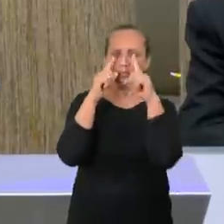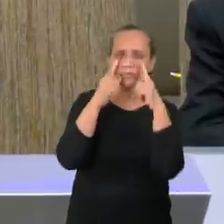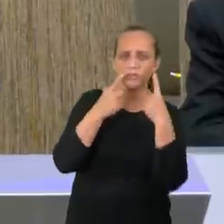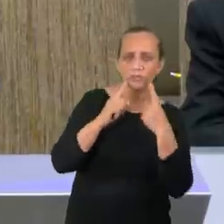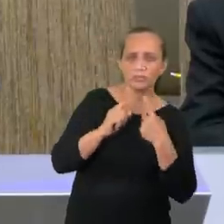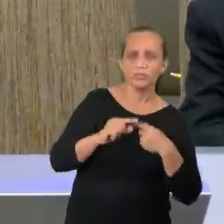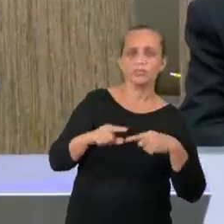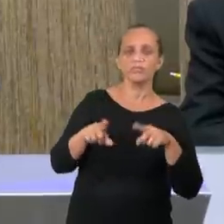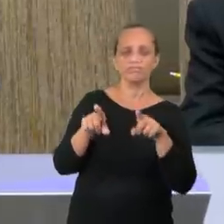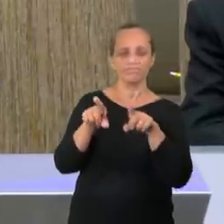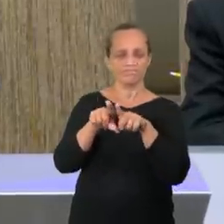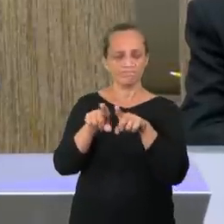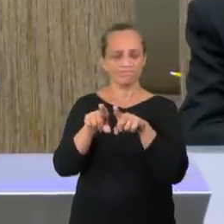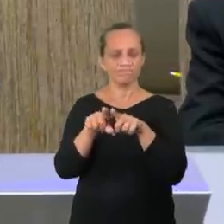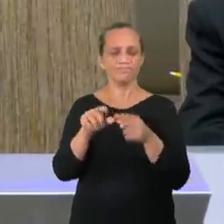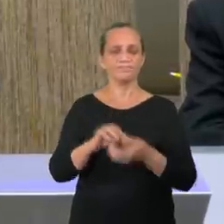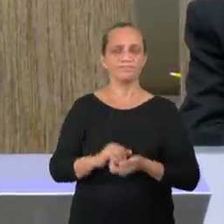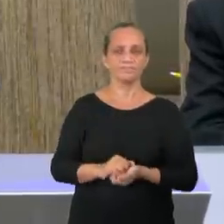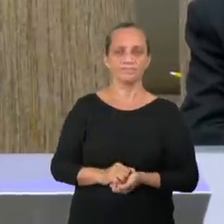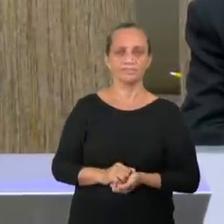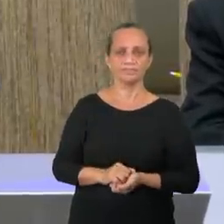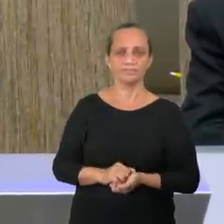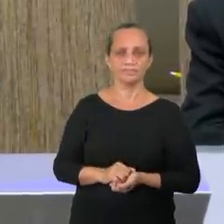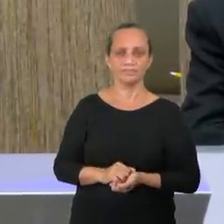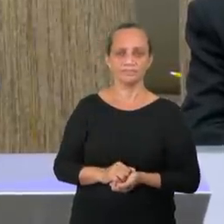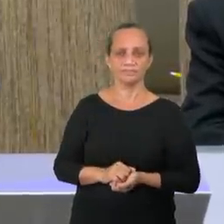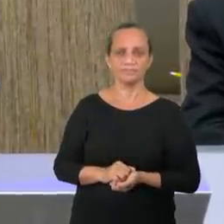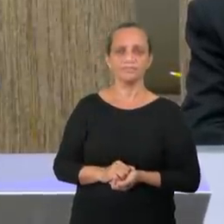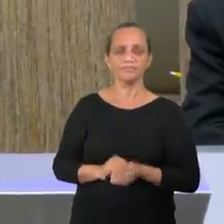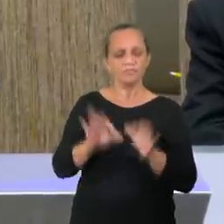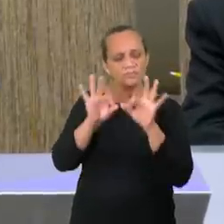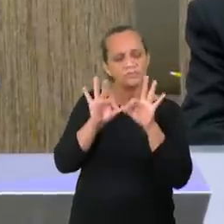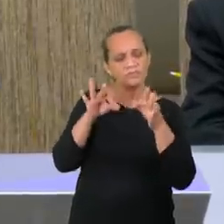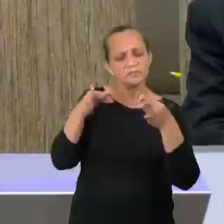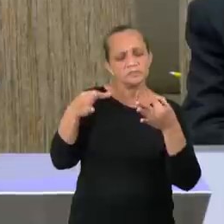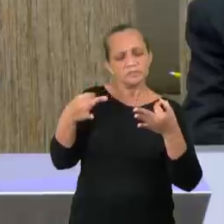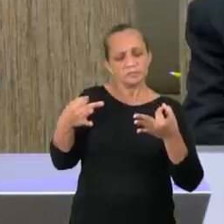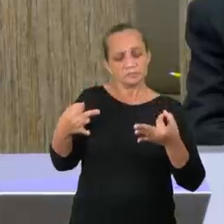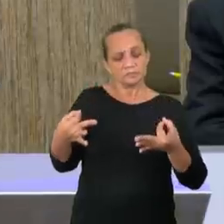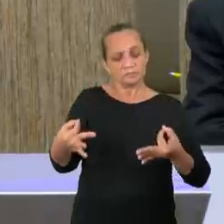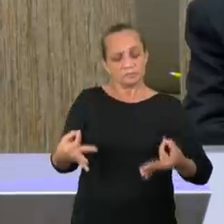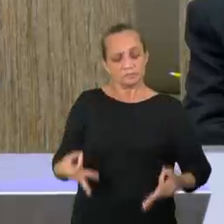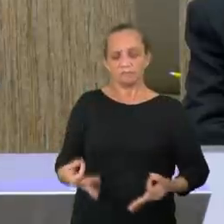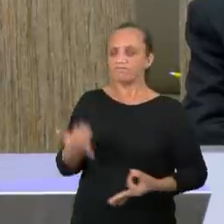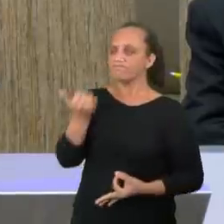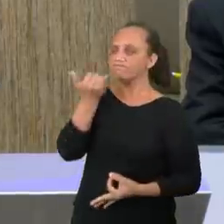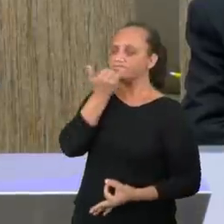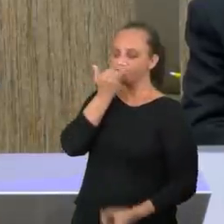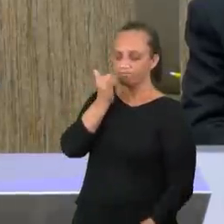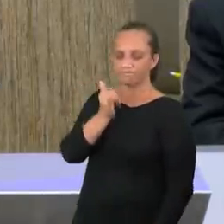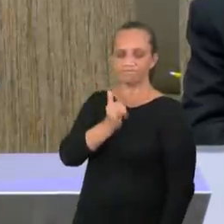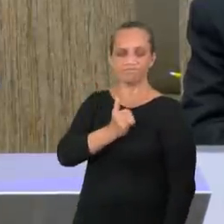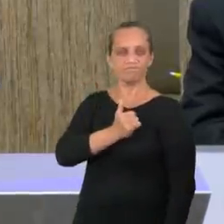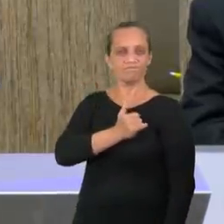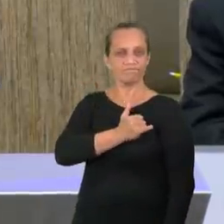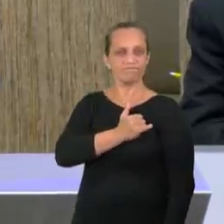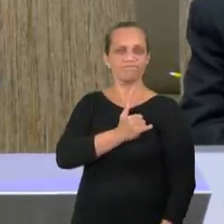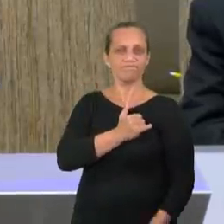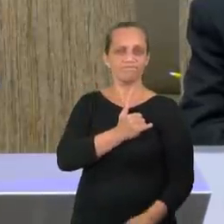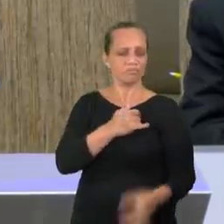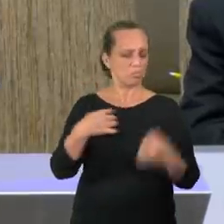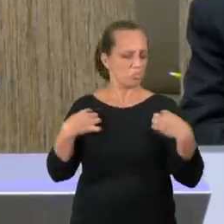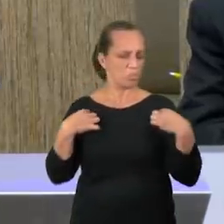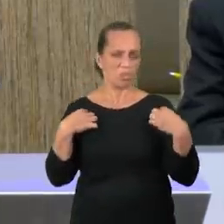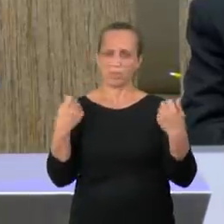e com pranto. E rasgai o vosso coração, e não as vossas